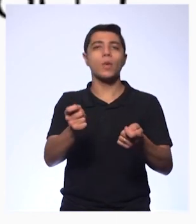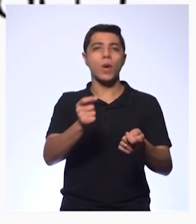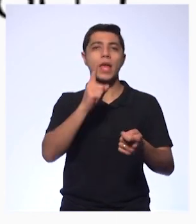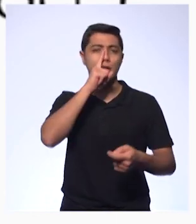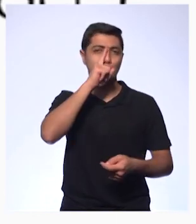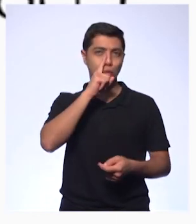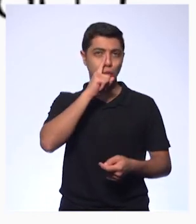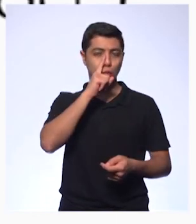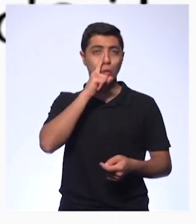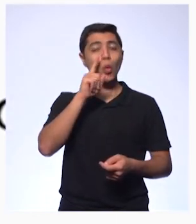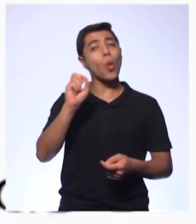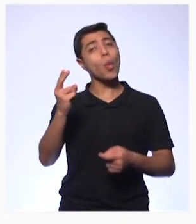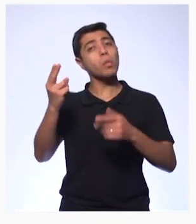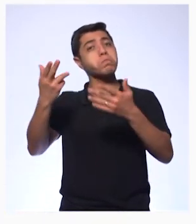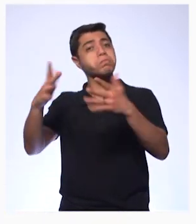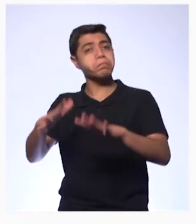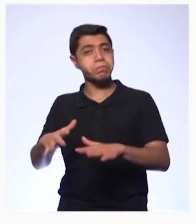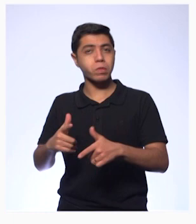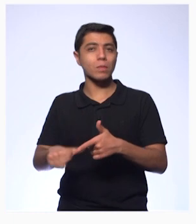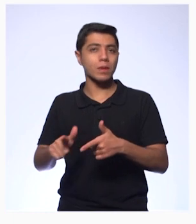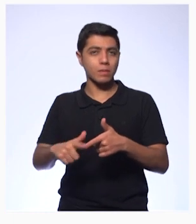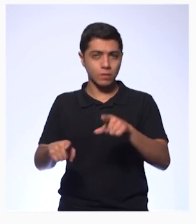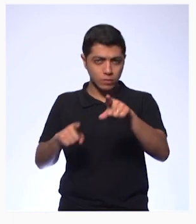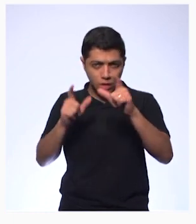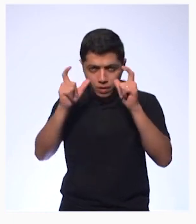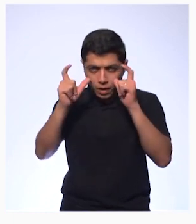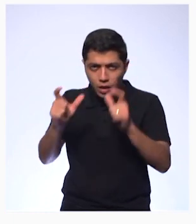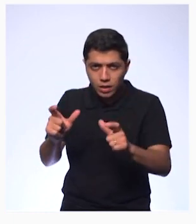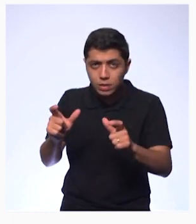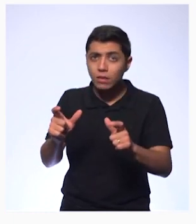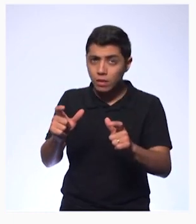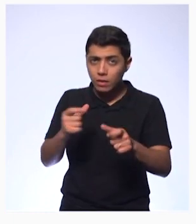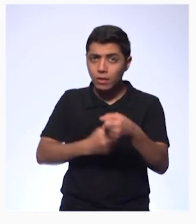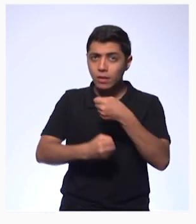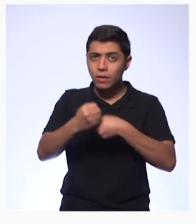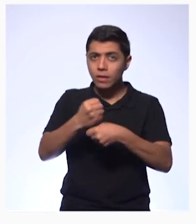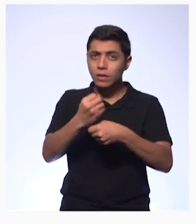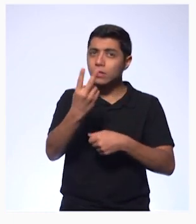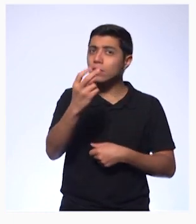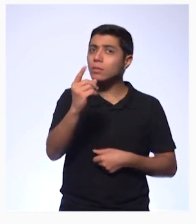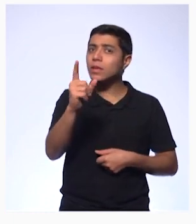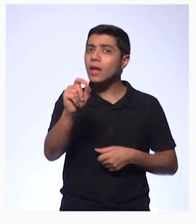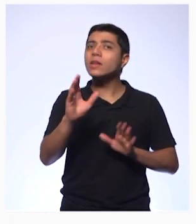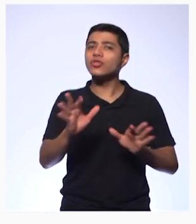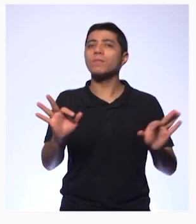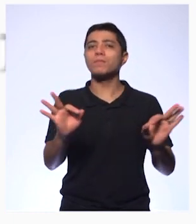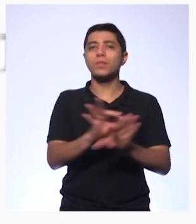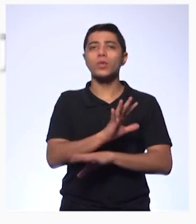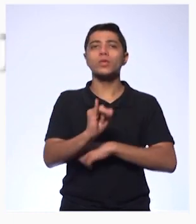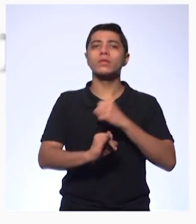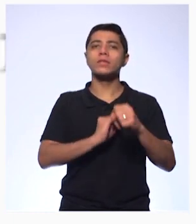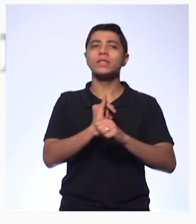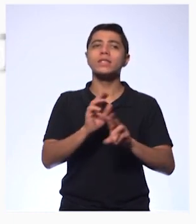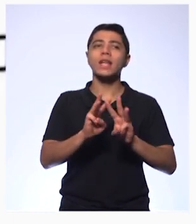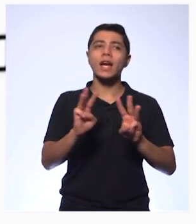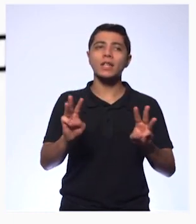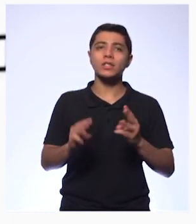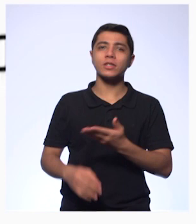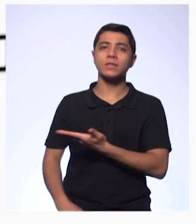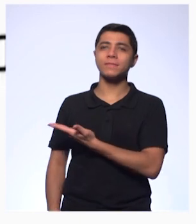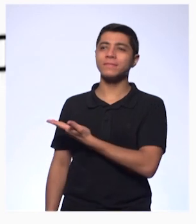Ficou interessado? O mapeamento de 2010 e as áreas já atualizadas podem ser vistos no portal GeoSampa. Acesse